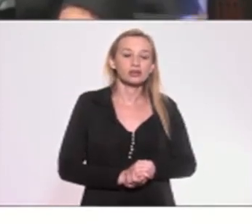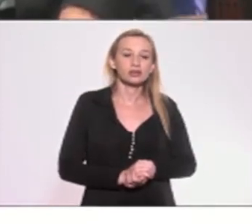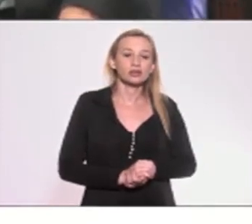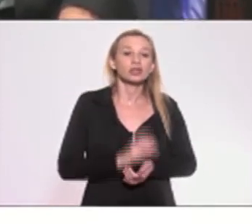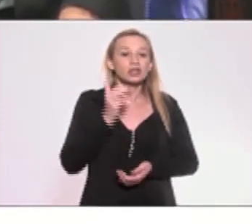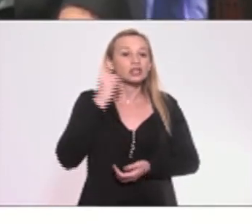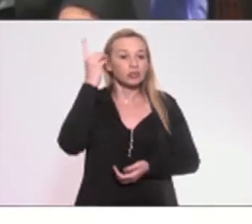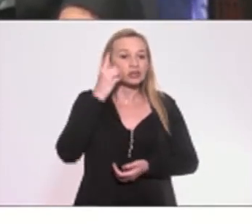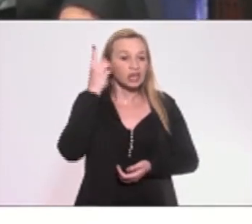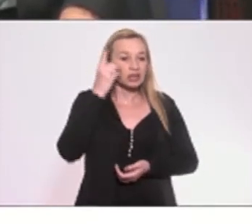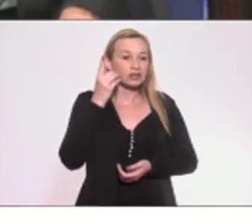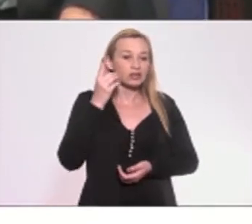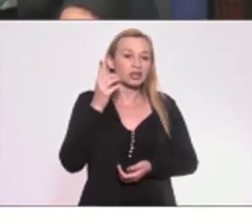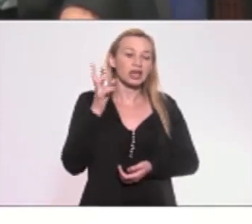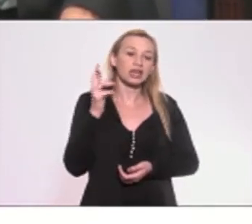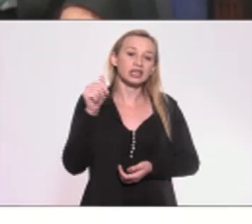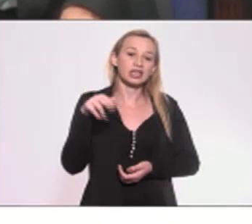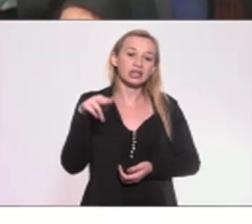deputado Ferreirinha,